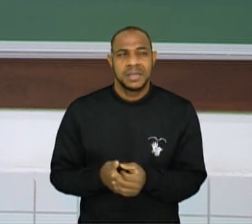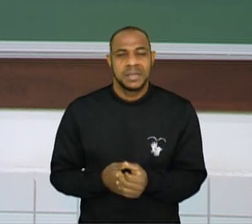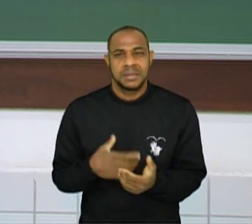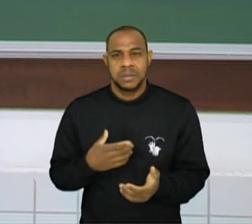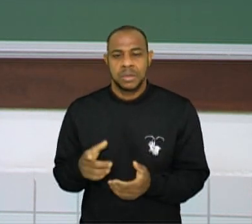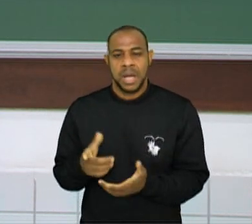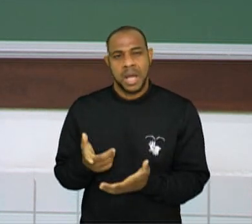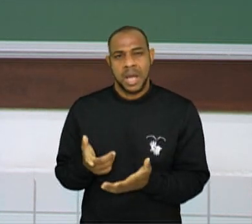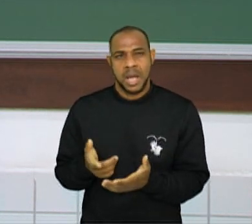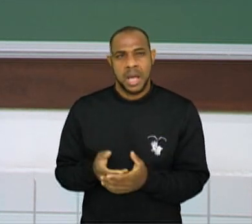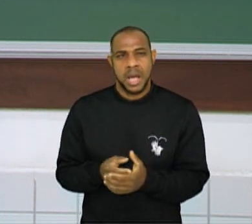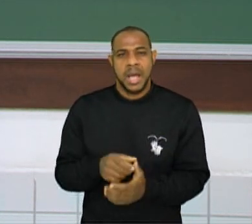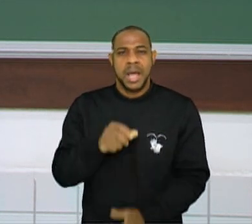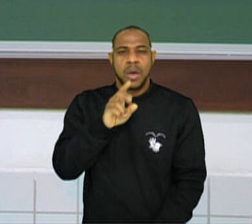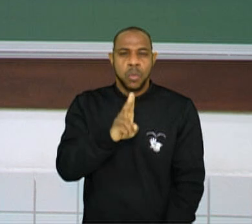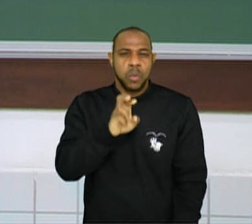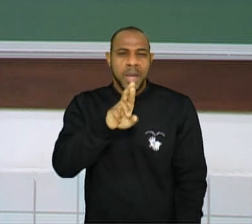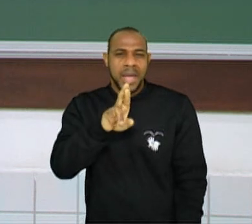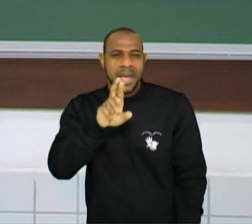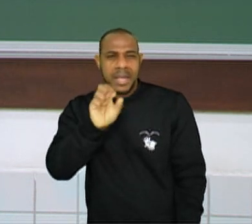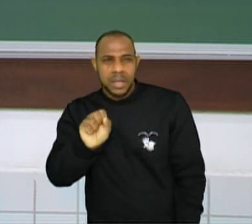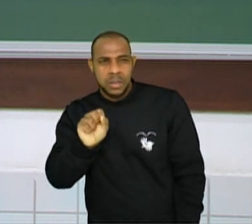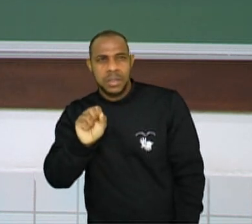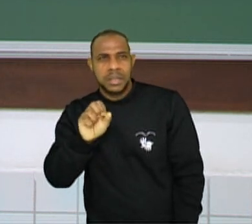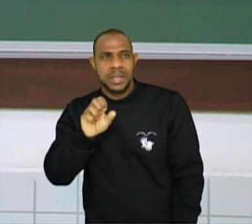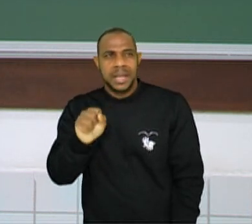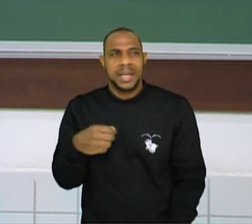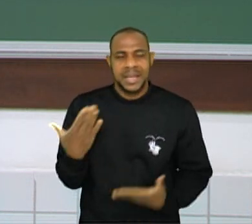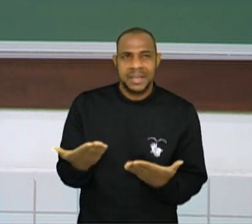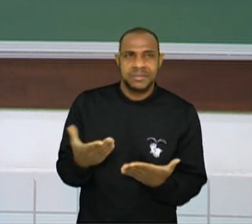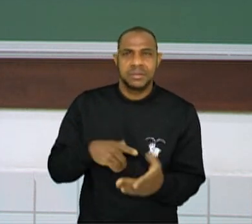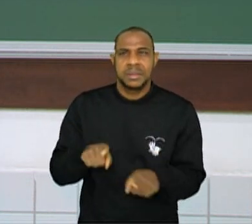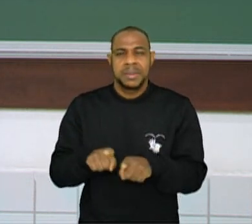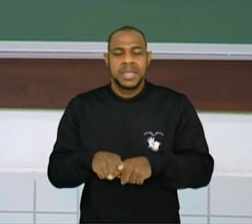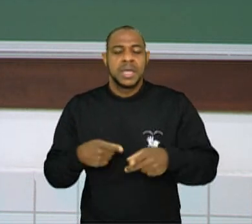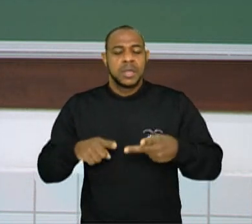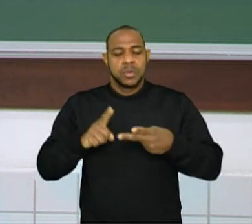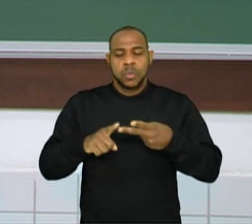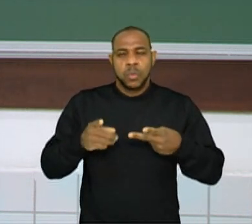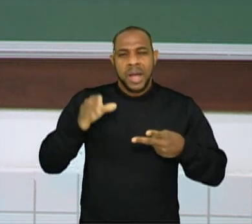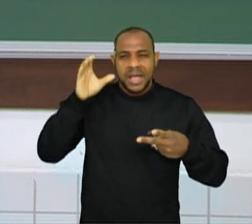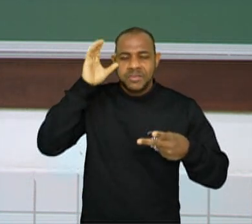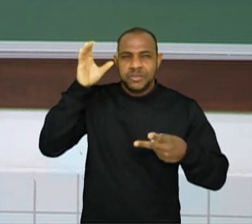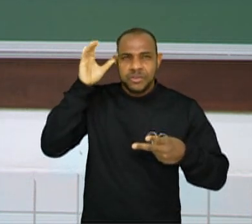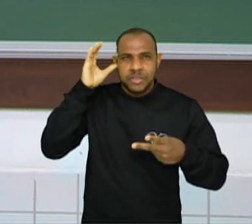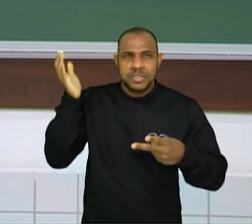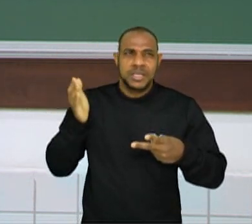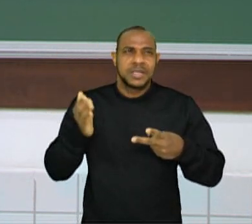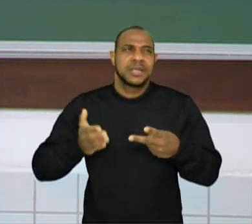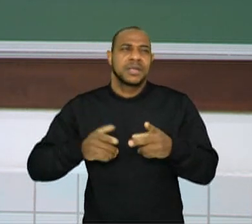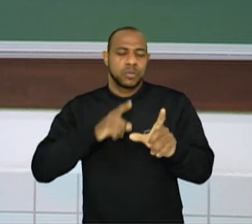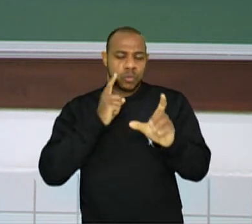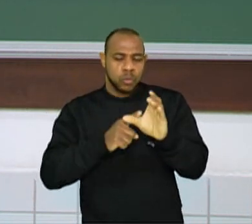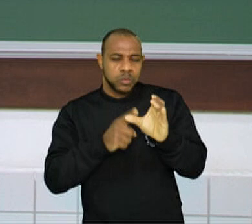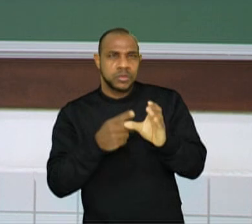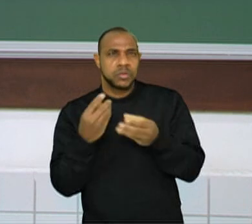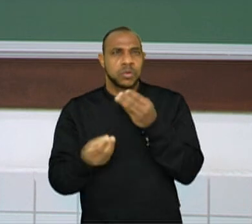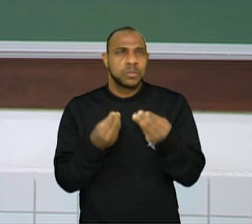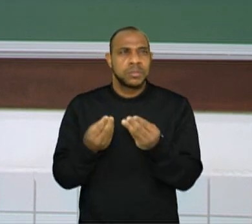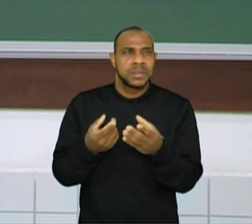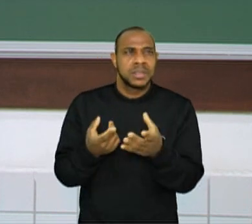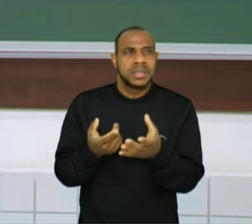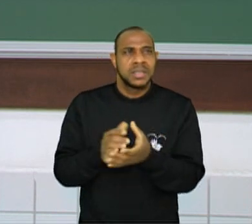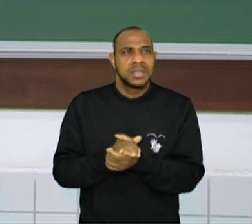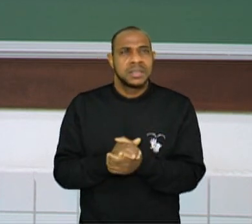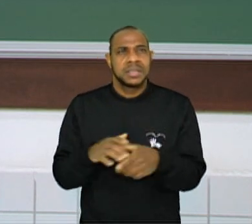União Soviética, socialista, com a China comunista, e no Brasil ele recebeu 2 figuras importantes no